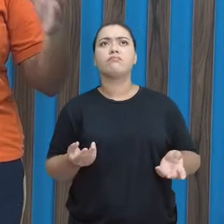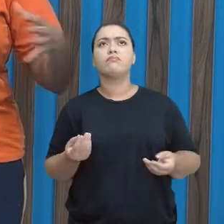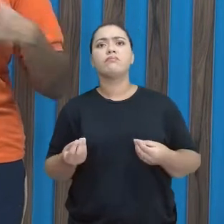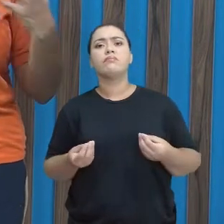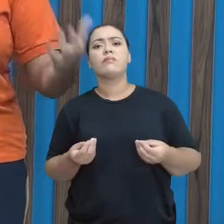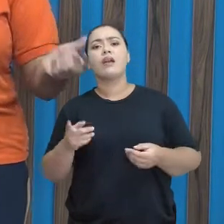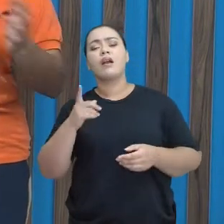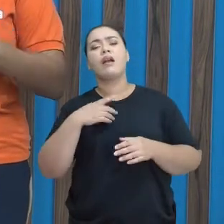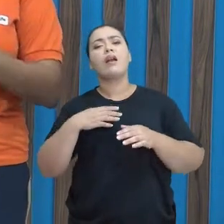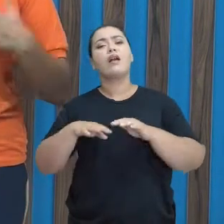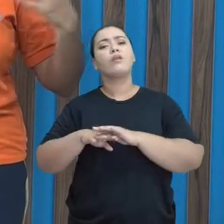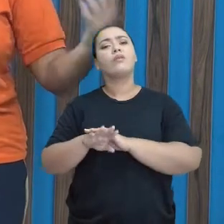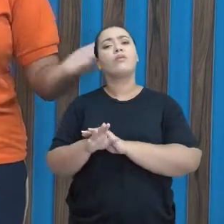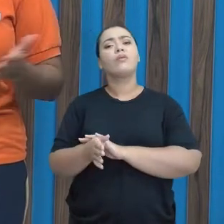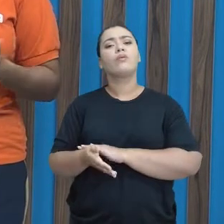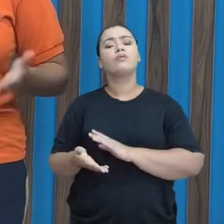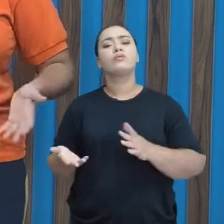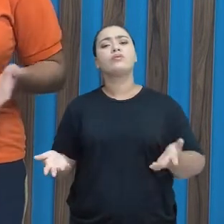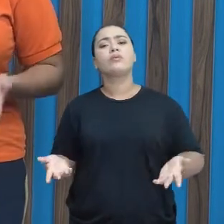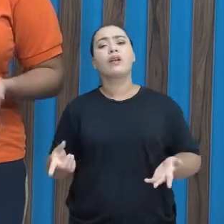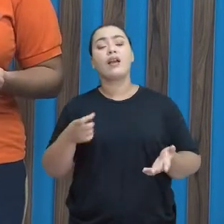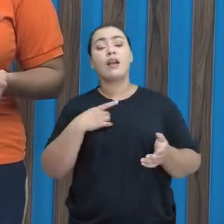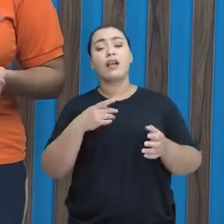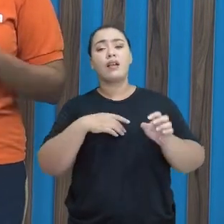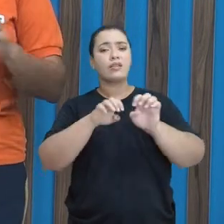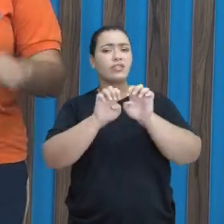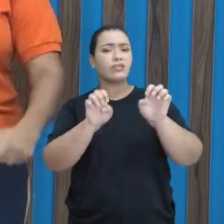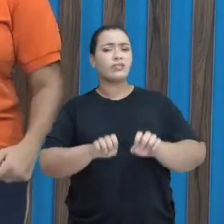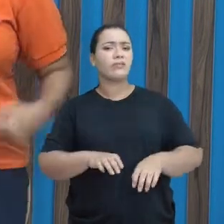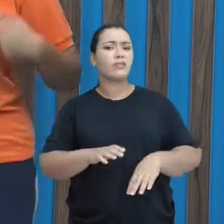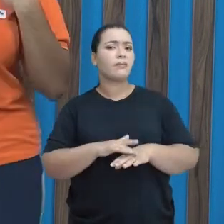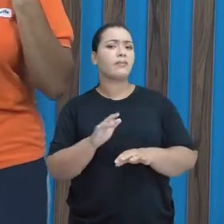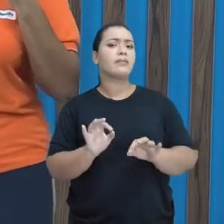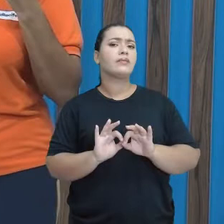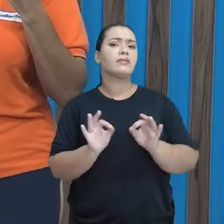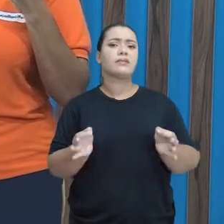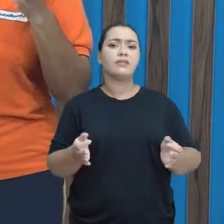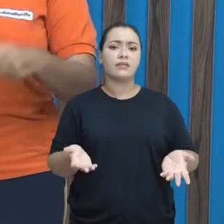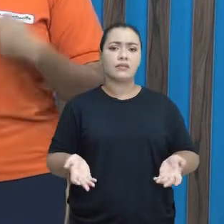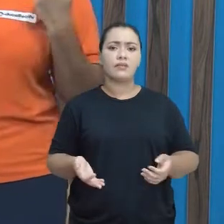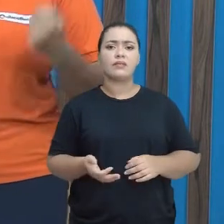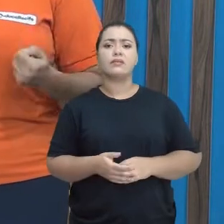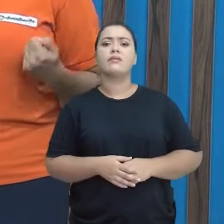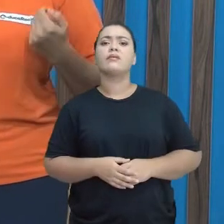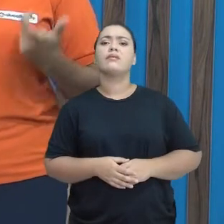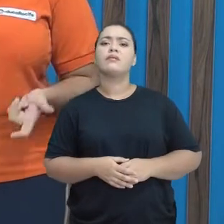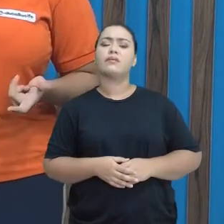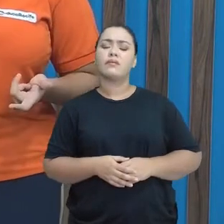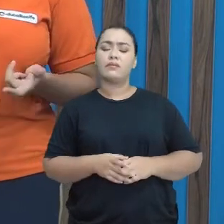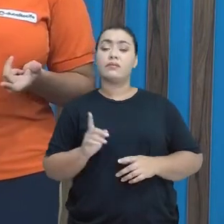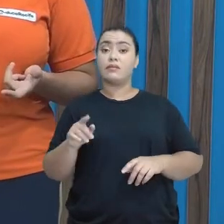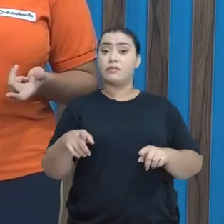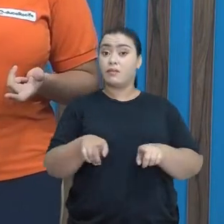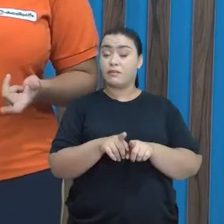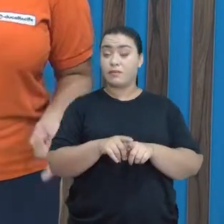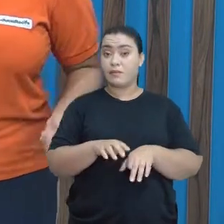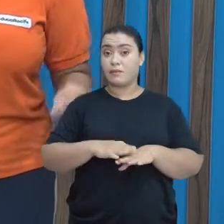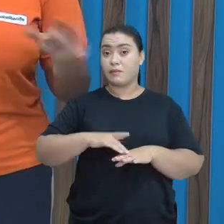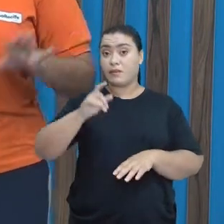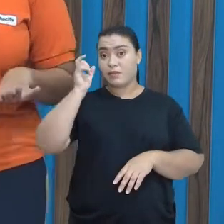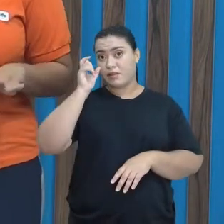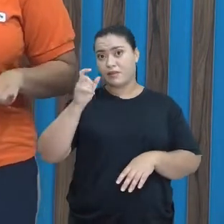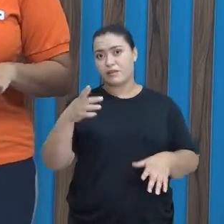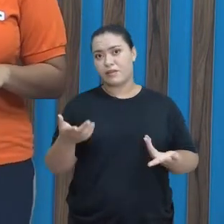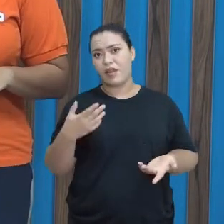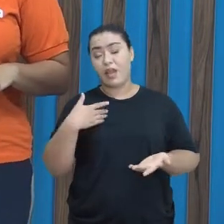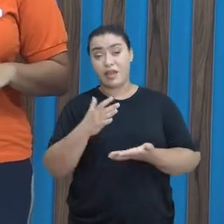que está habituado a uma estrutura mais simples e aí que isso torne mais interessante. E aí, às